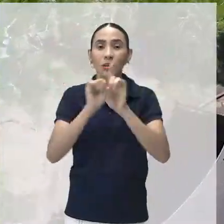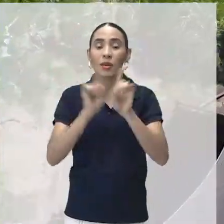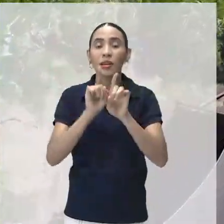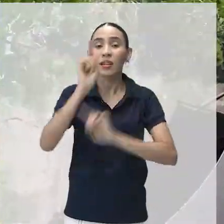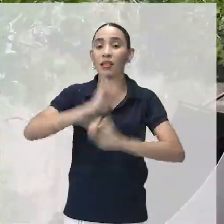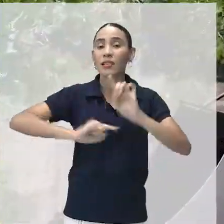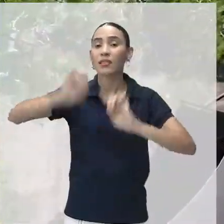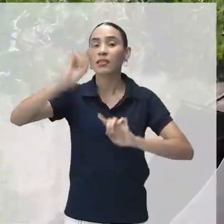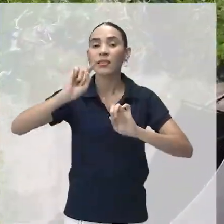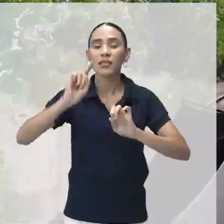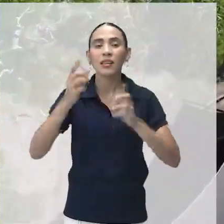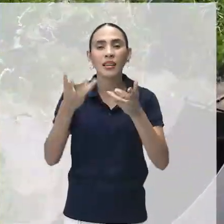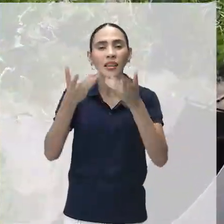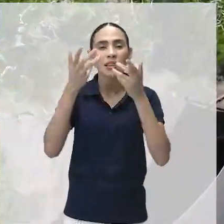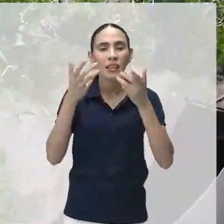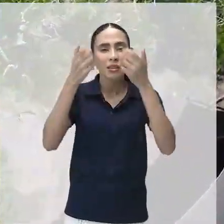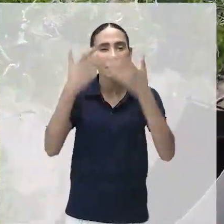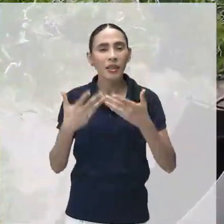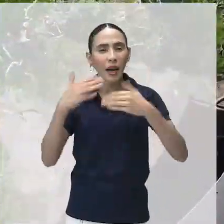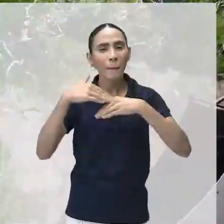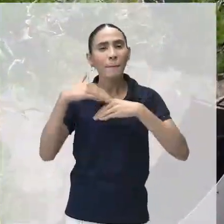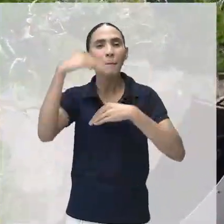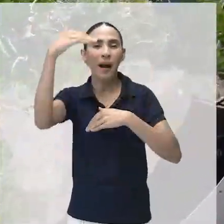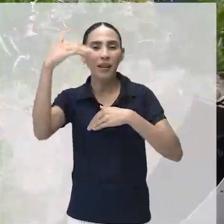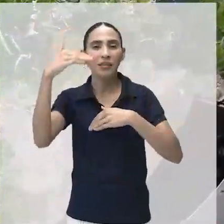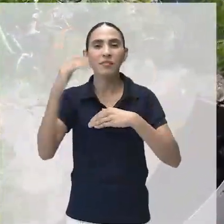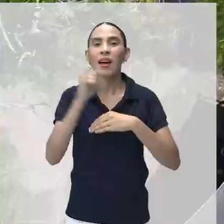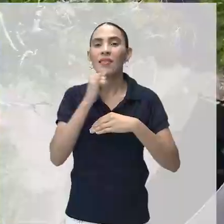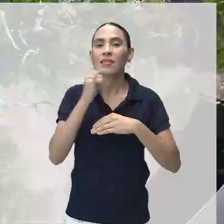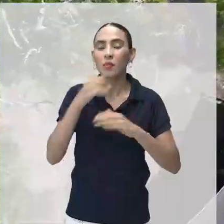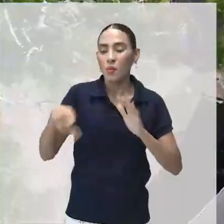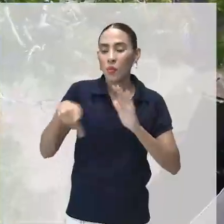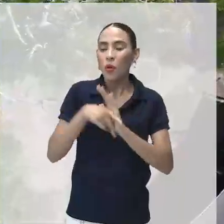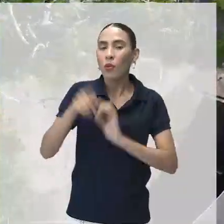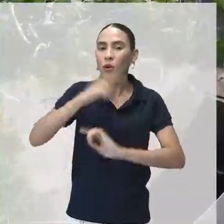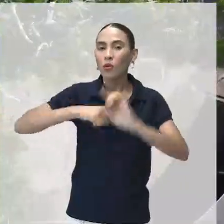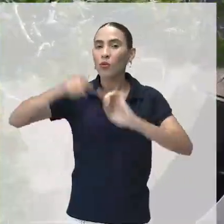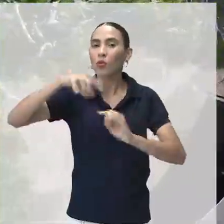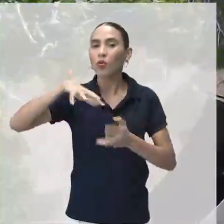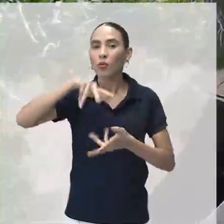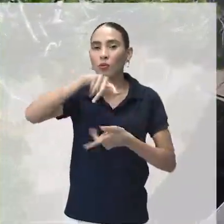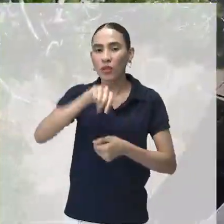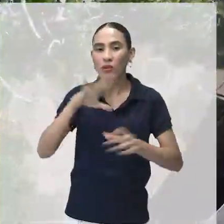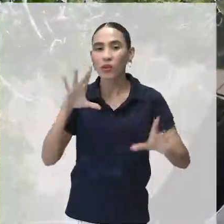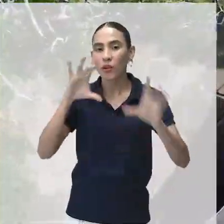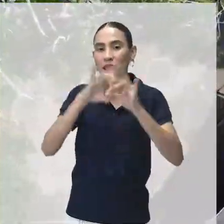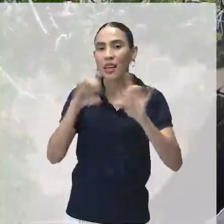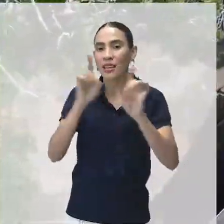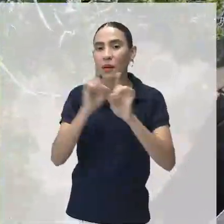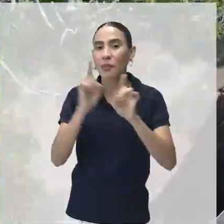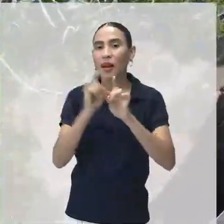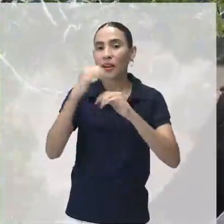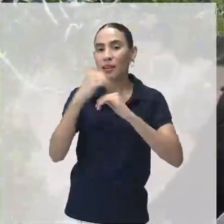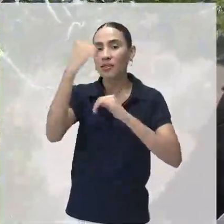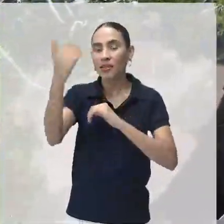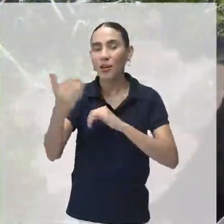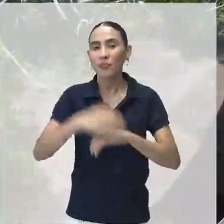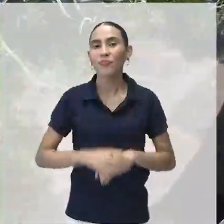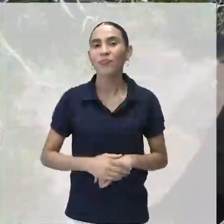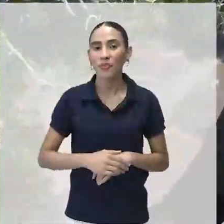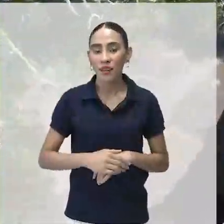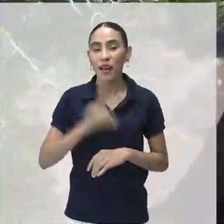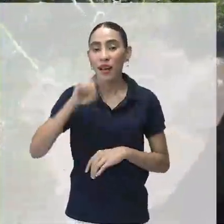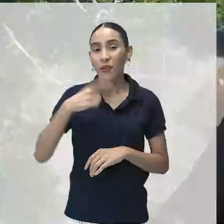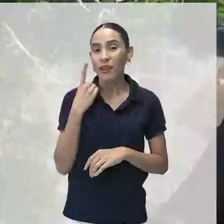transcendência nos leva a buscar algo maior, algo que transcende o mundo material, nos conecta com o infinito. É a